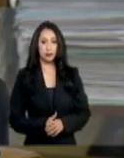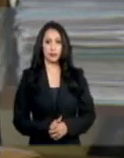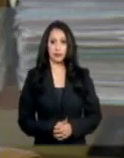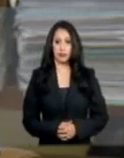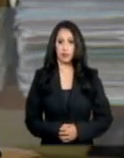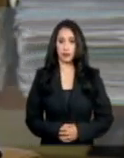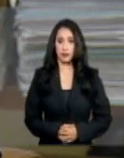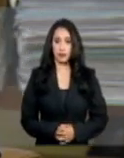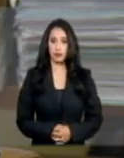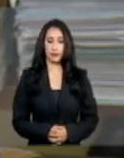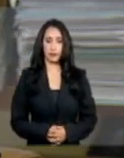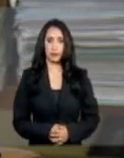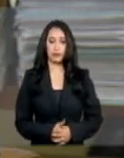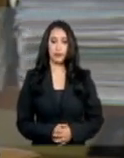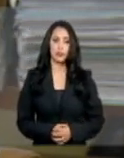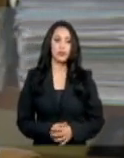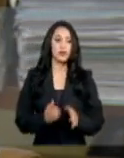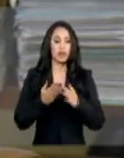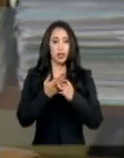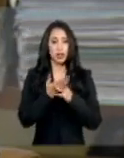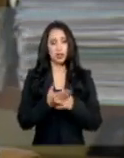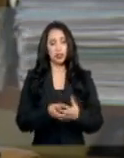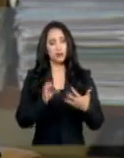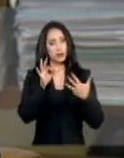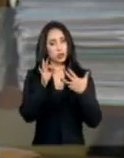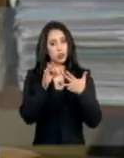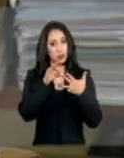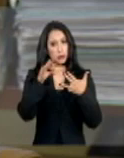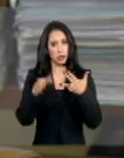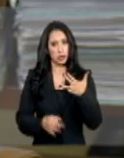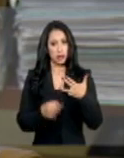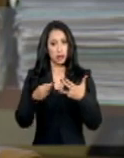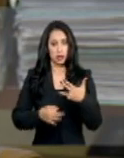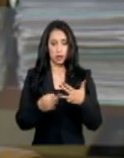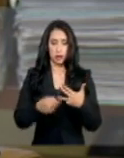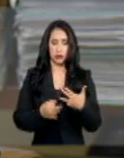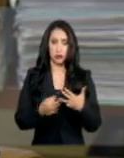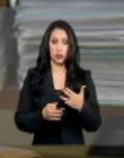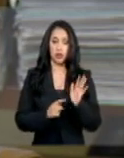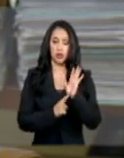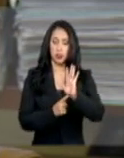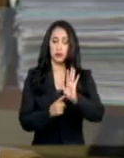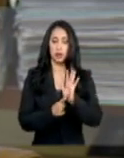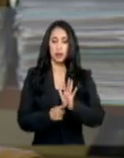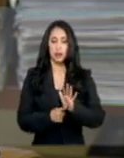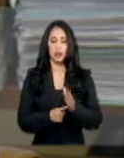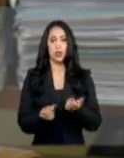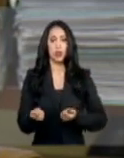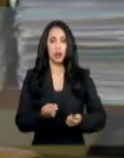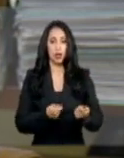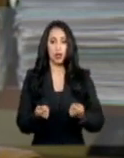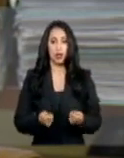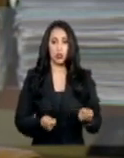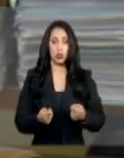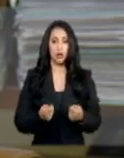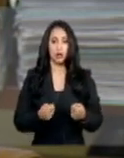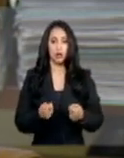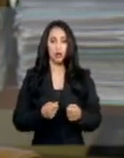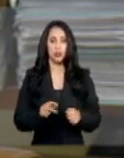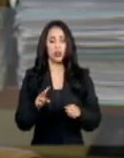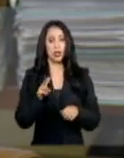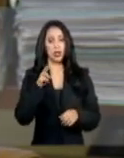que o façam por intermédio do poder judiciário expondo a sua postulação o controle ea supervisão dos